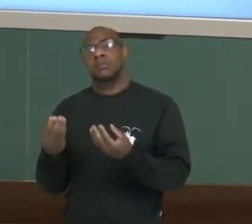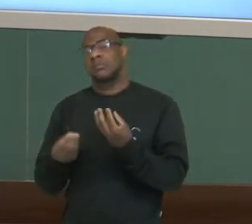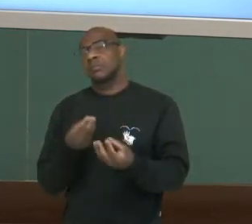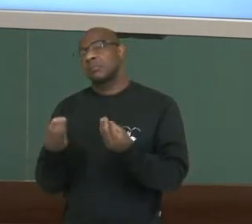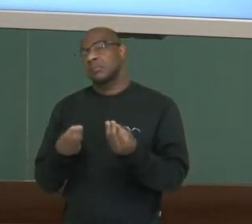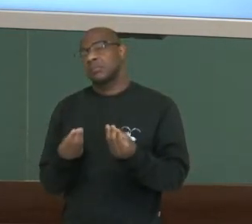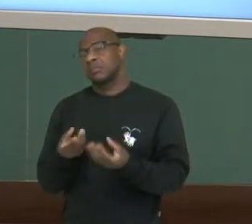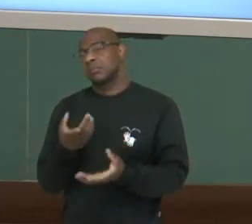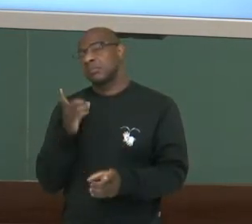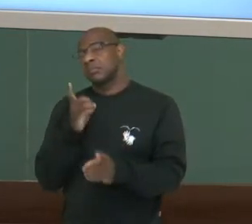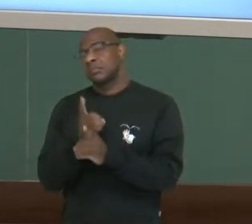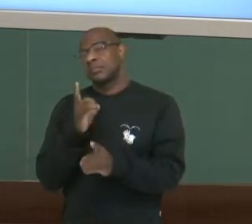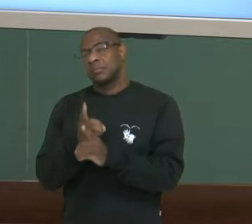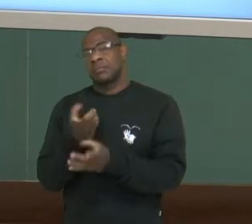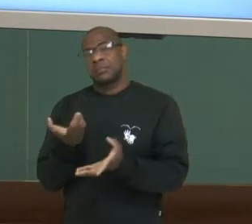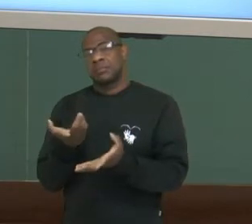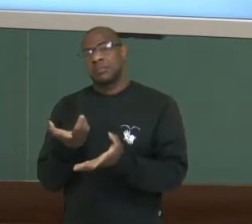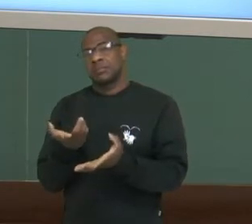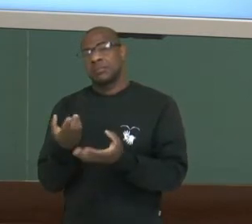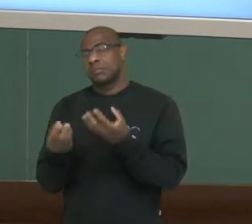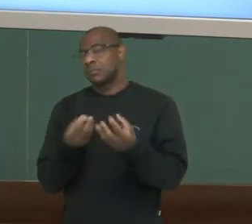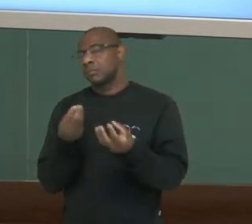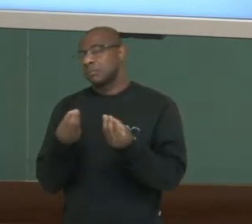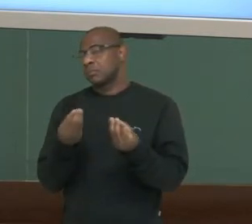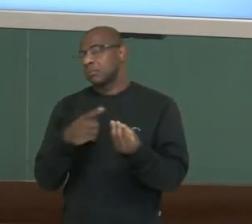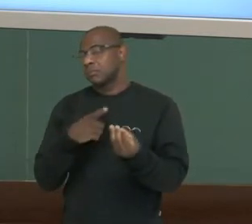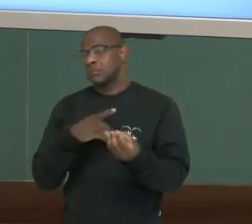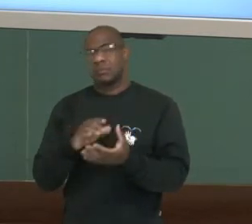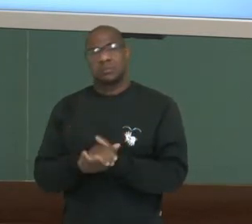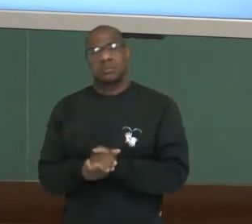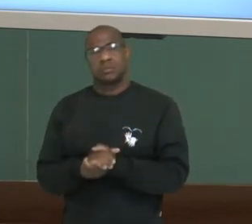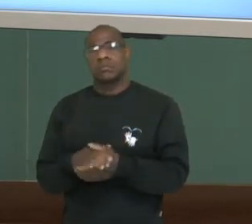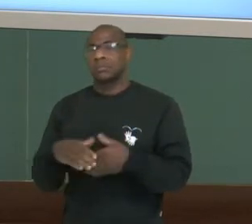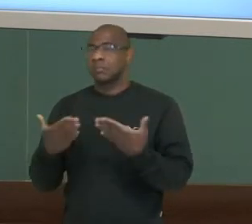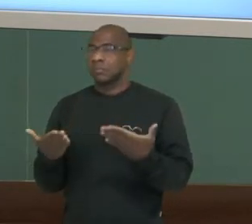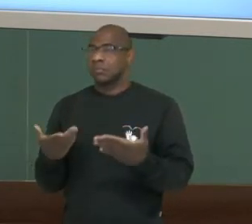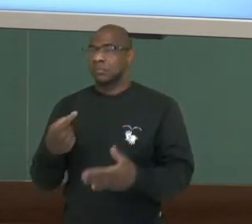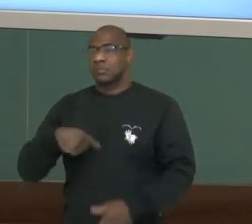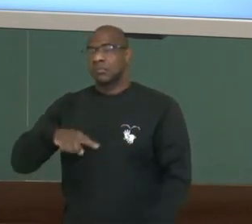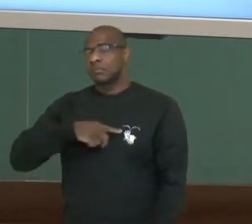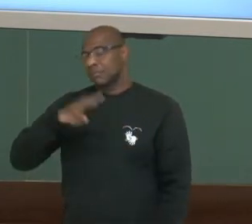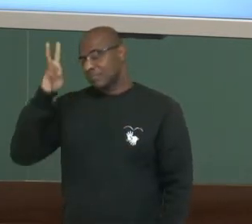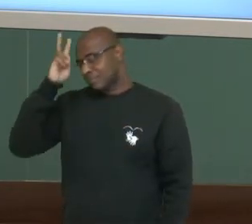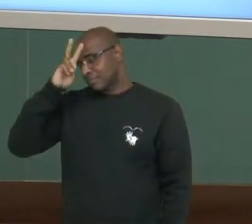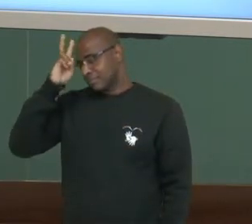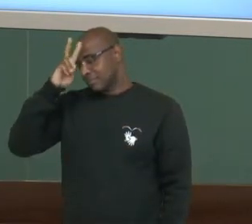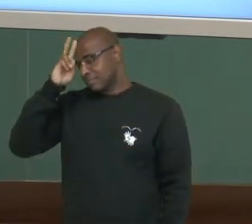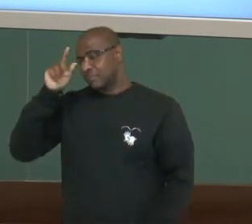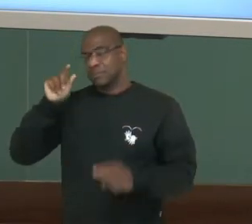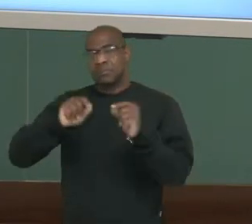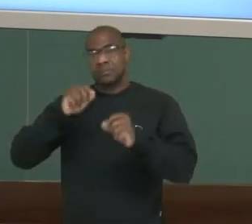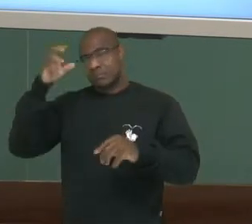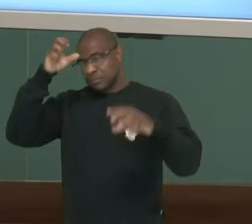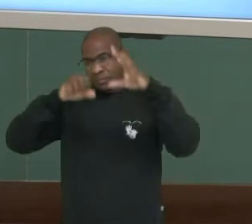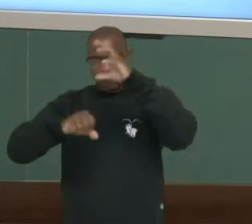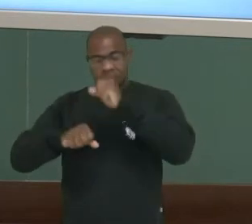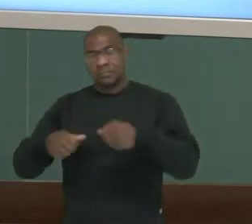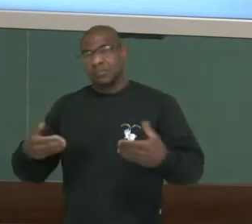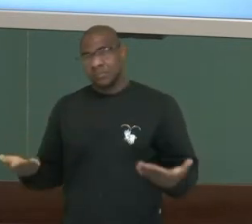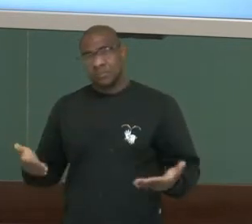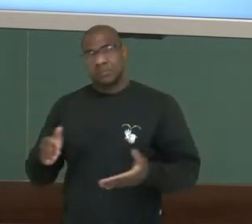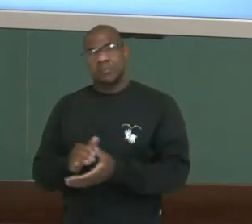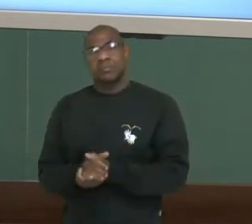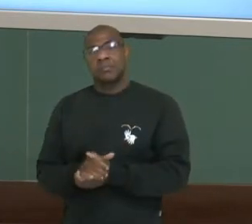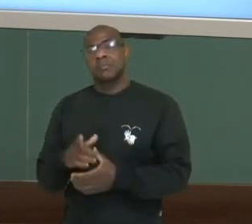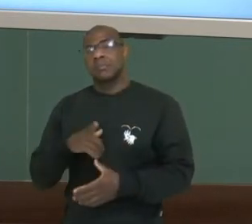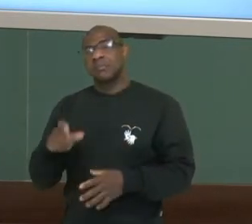gente acha esse ponto em comum? Bem, para isso a gente vai relembrar um assunto que a gente já aprendeu lá no ensino fundamental, que é